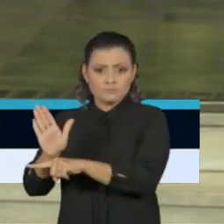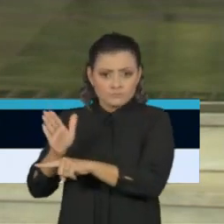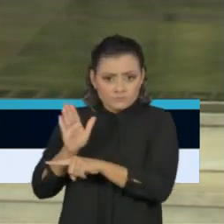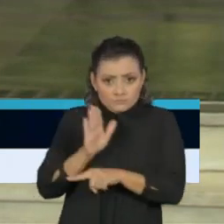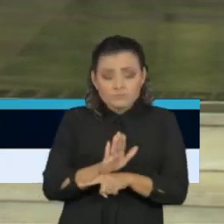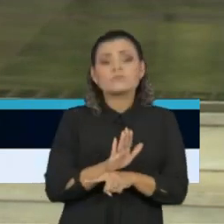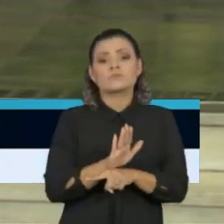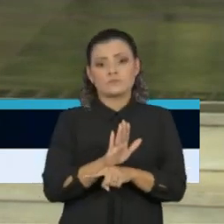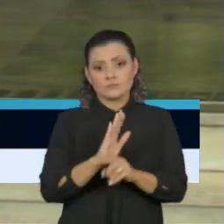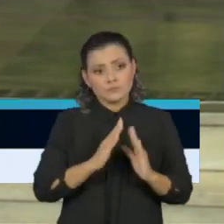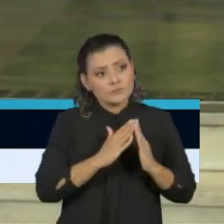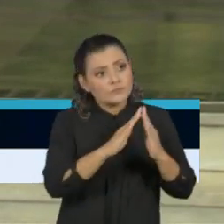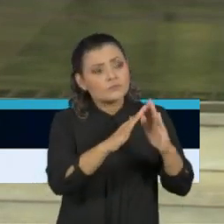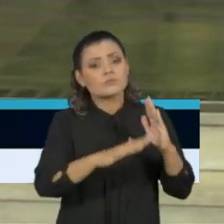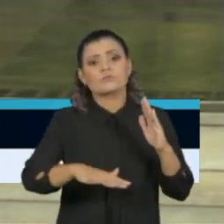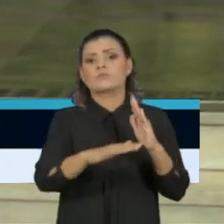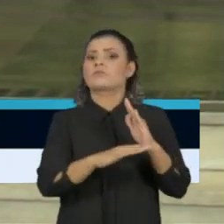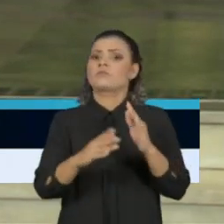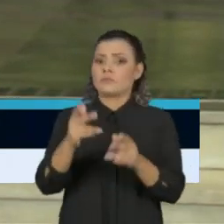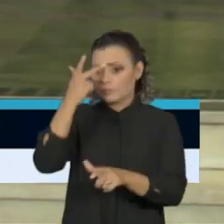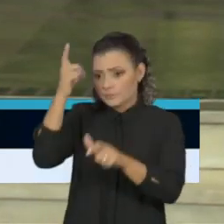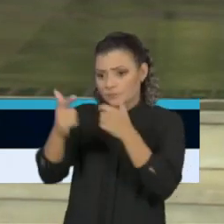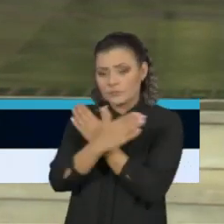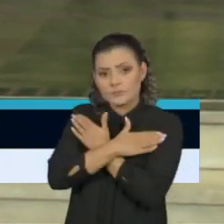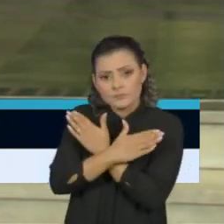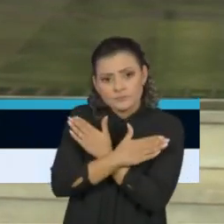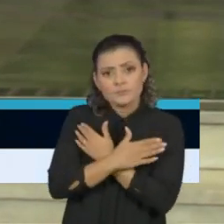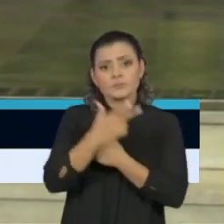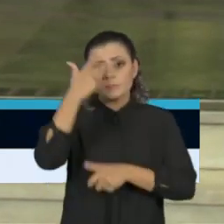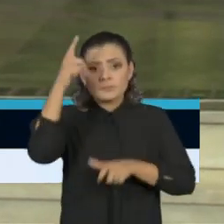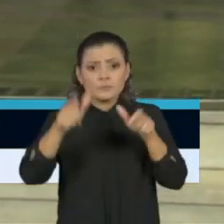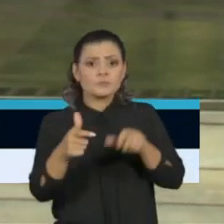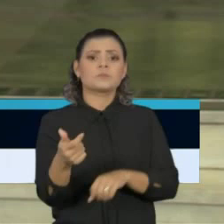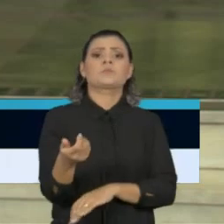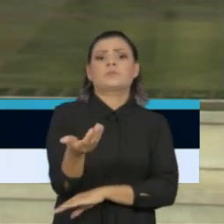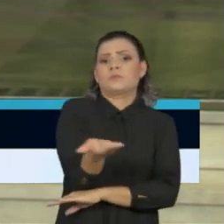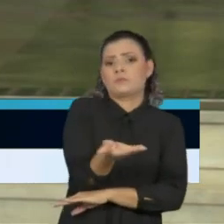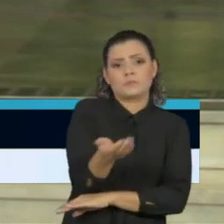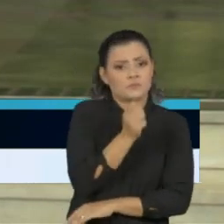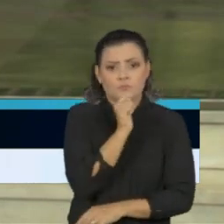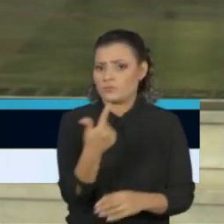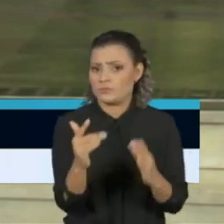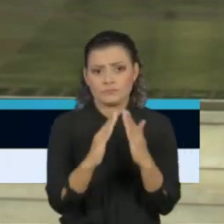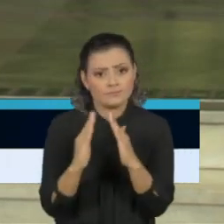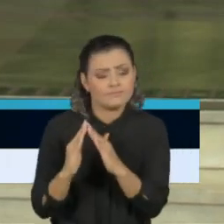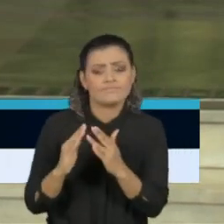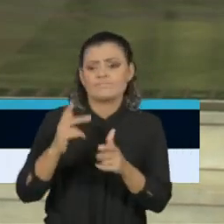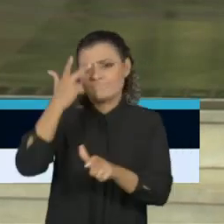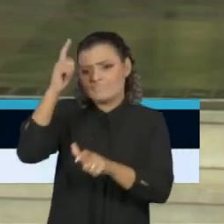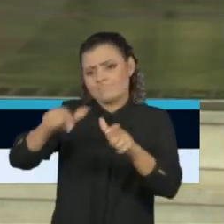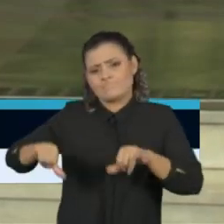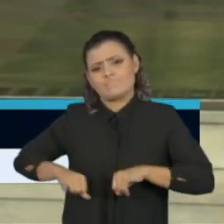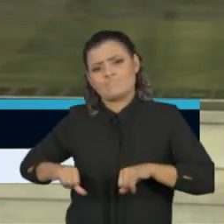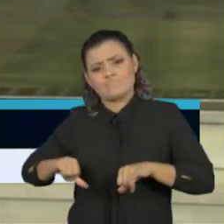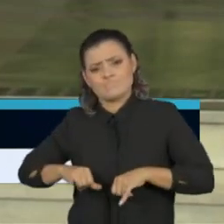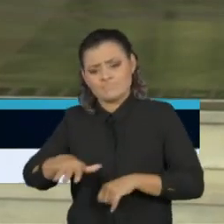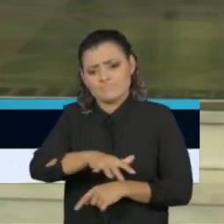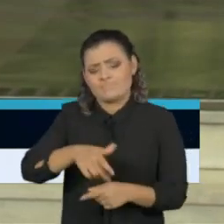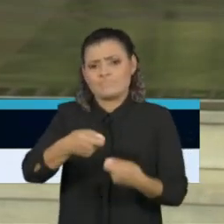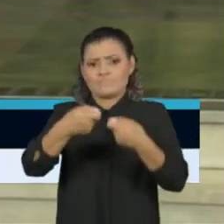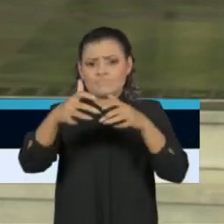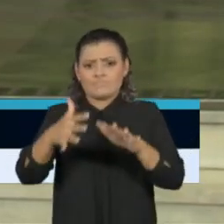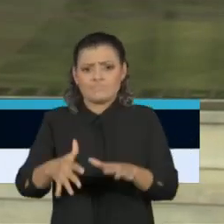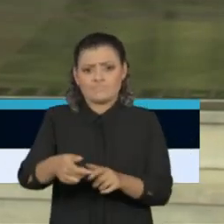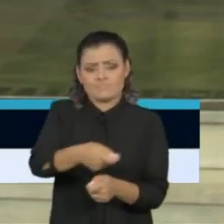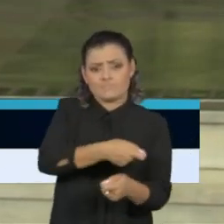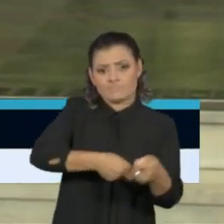comunidades, aos desempregados, aos desvalidos, aqueles que mais estão sofrendo com a crise econômica e a